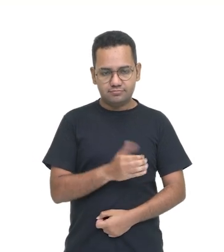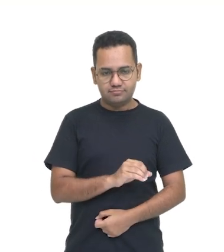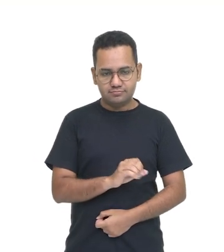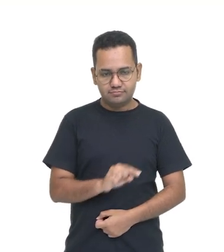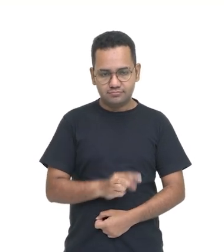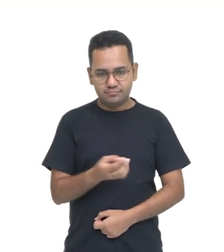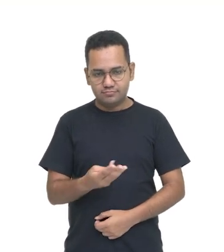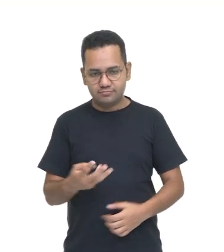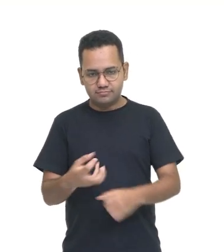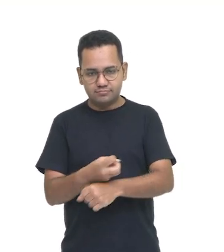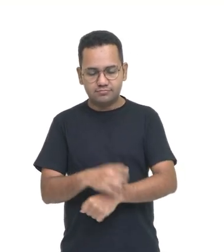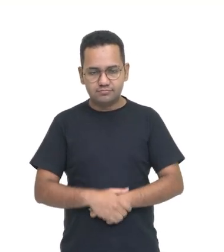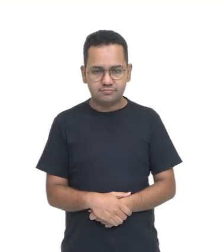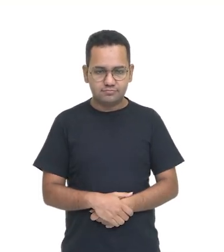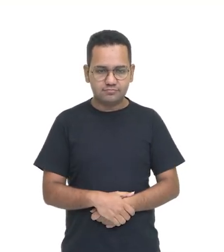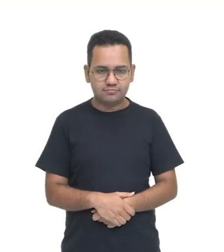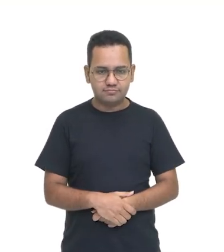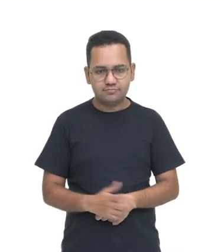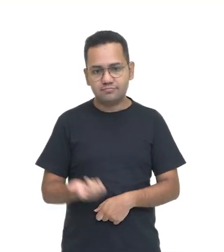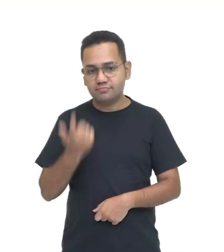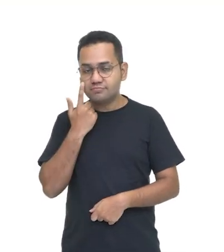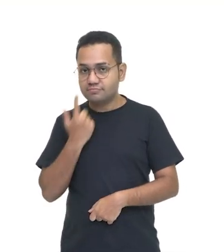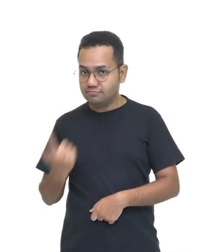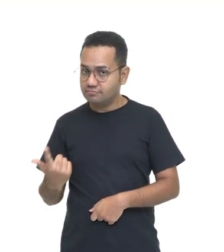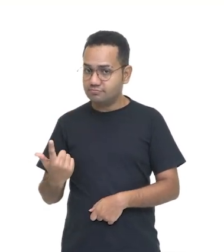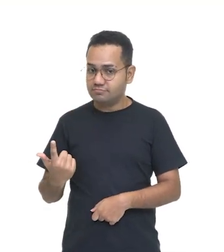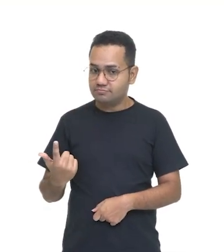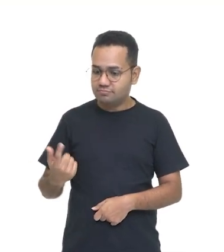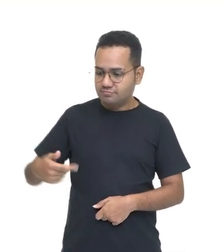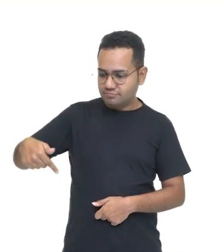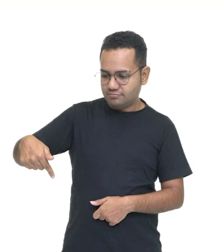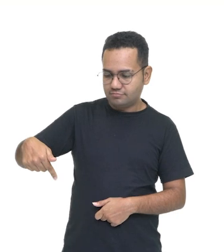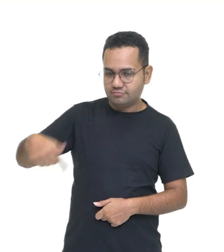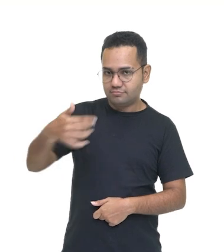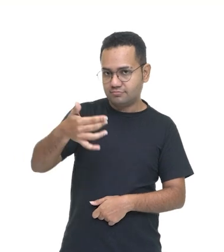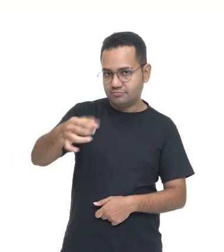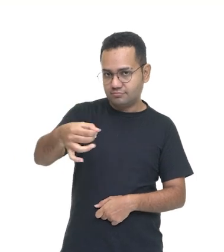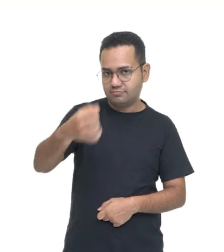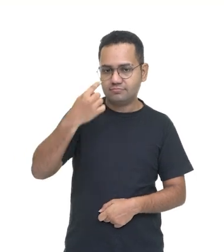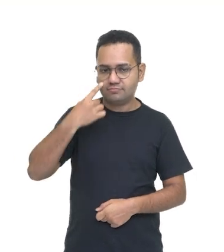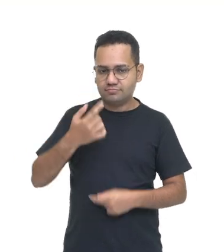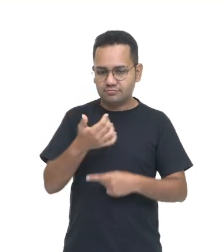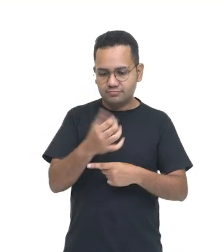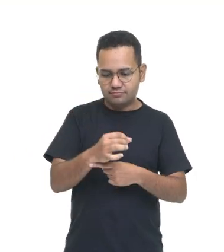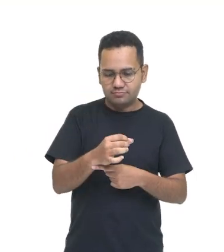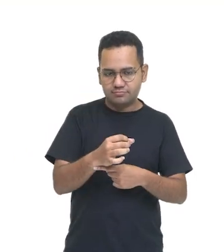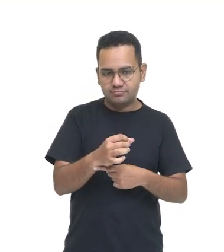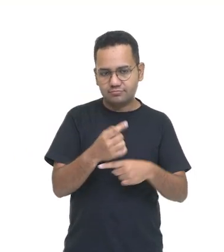ó. Nós temos, ó, atenção, tem 7 fatorial no denominador, então nós vamos fazer ó, 10